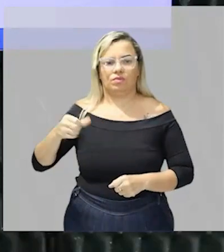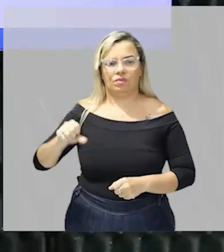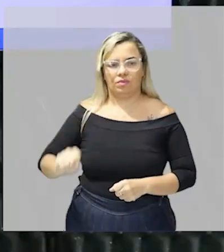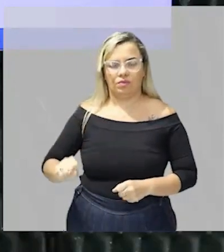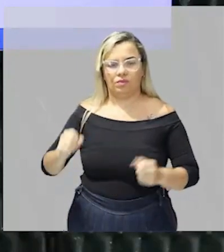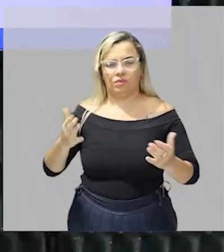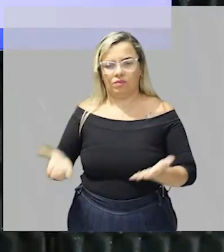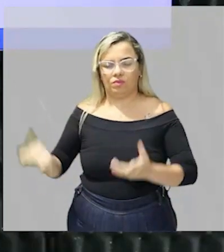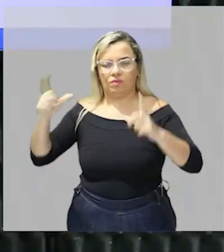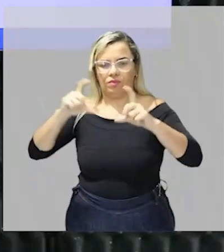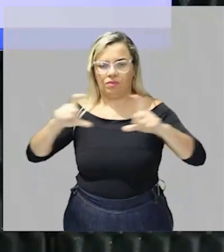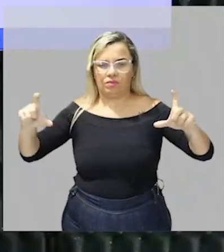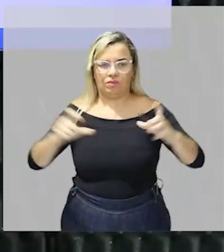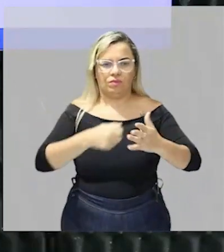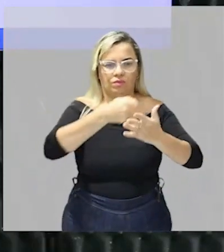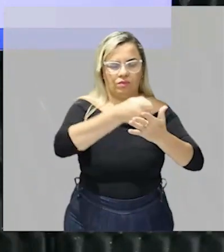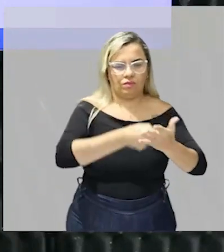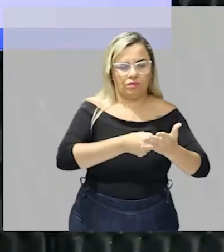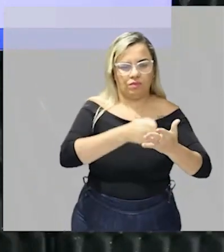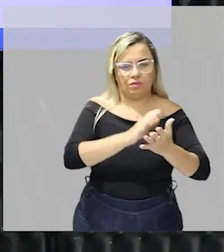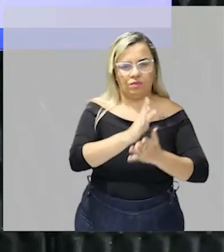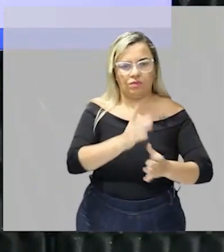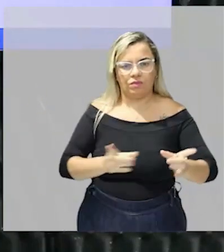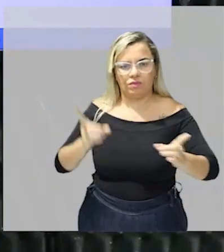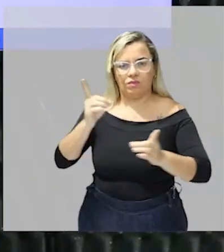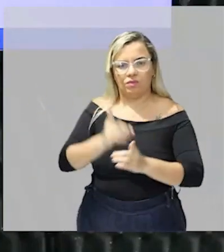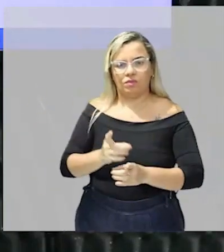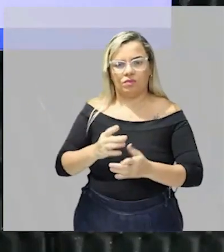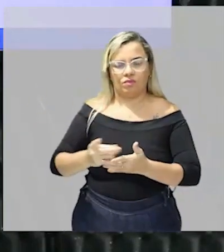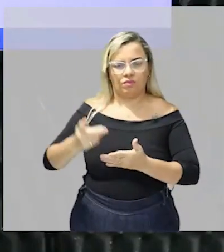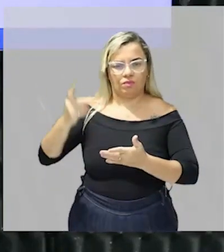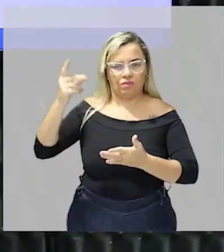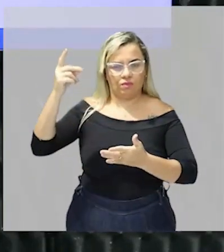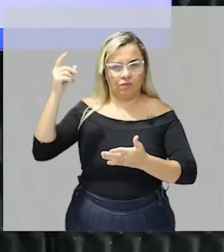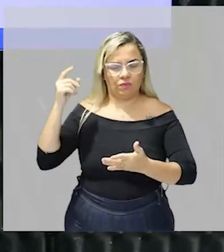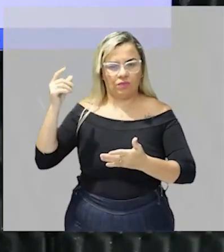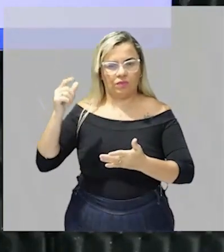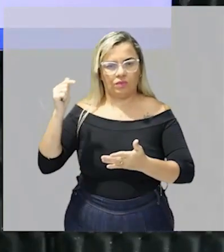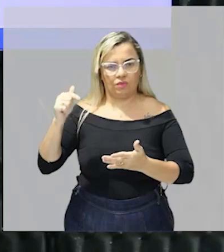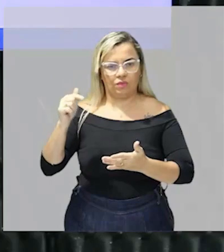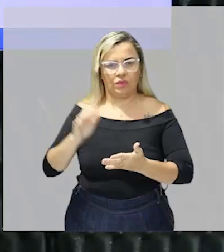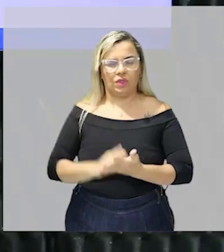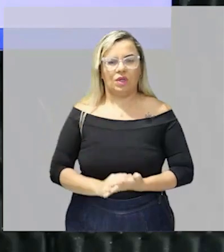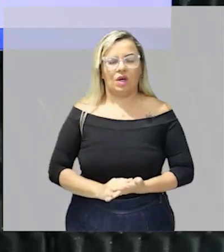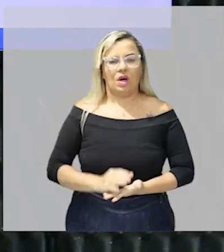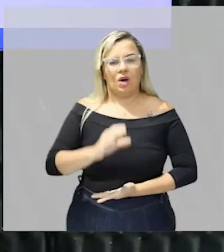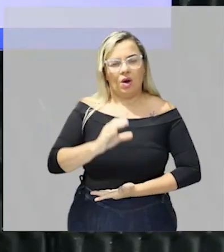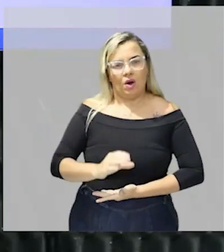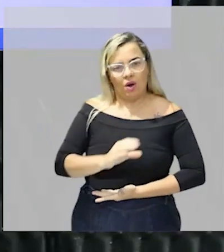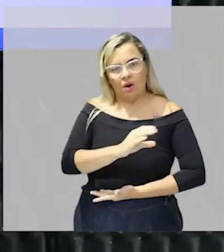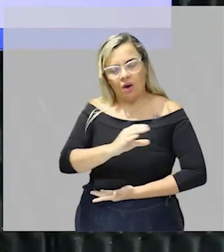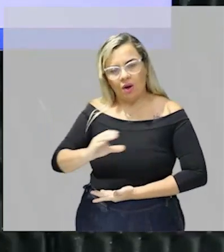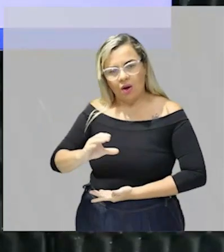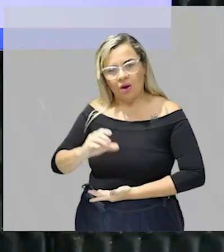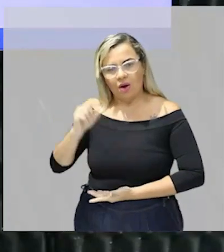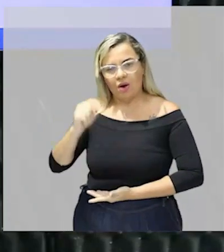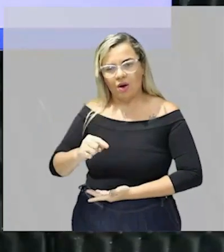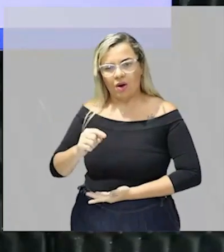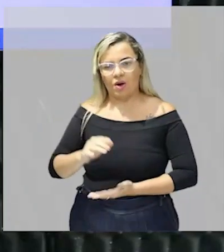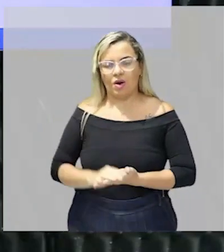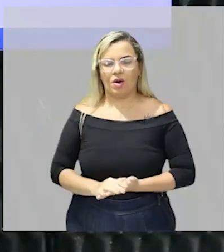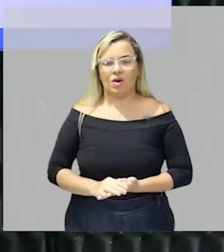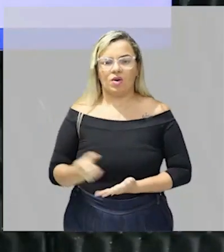fragmento. Um encontro entre o velho, Europa, cristã, e o novo